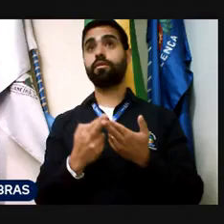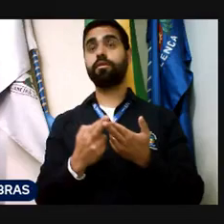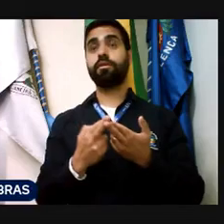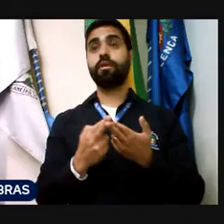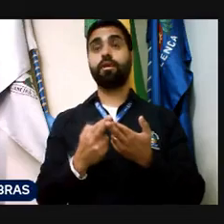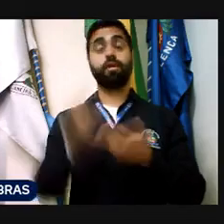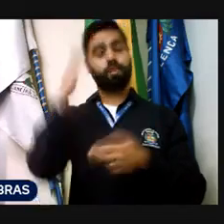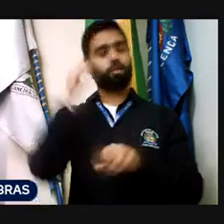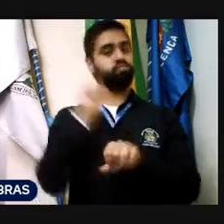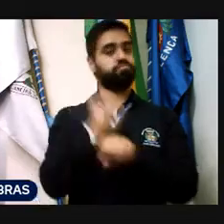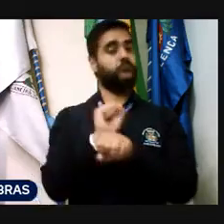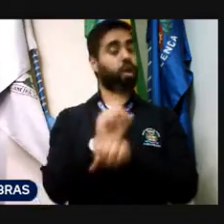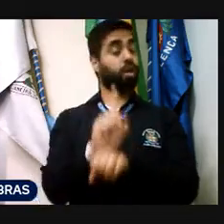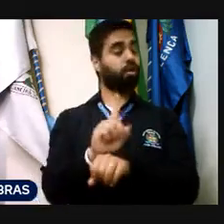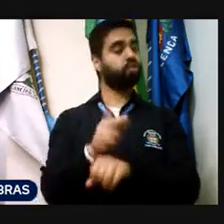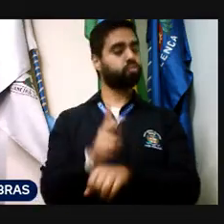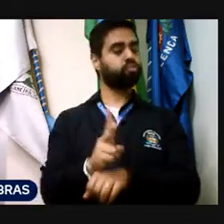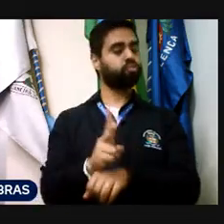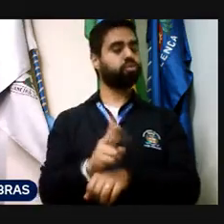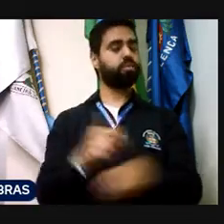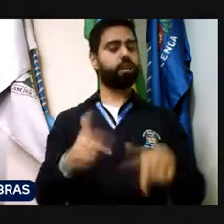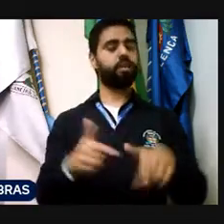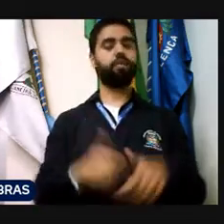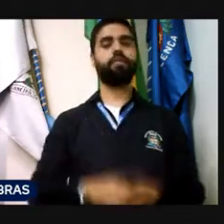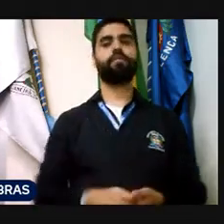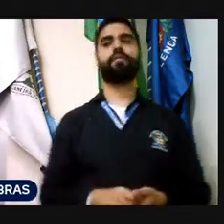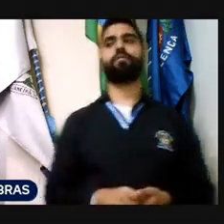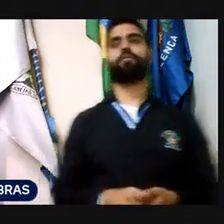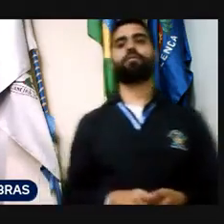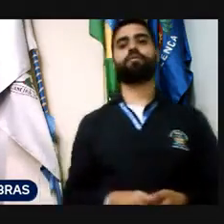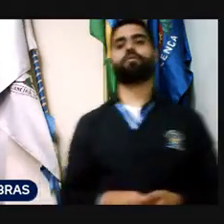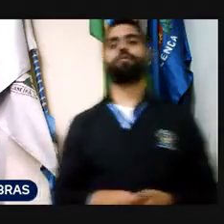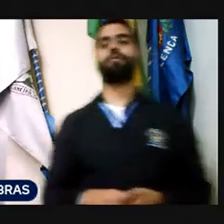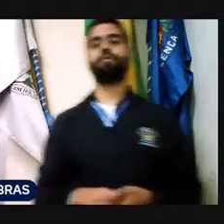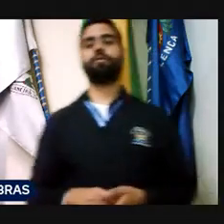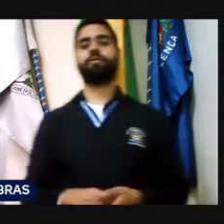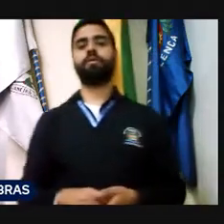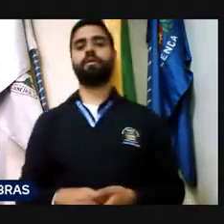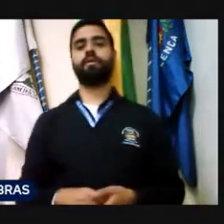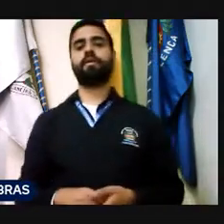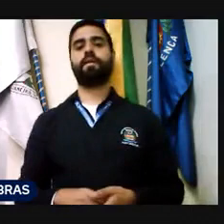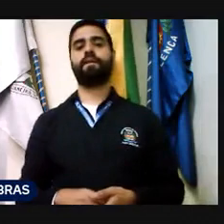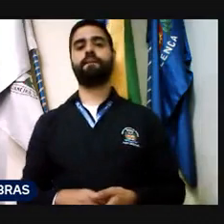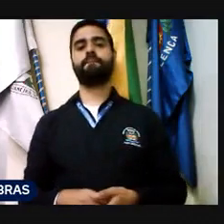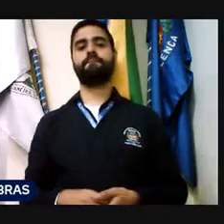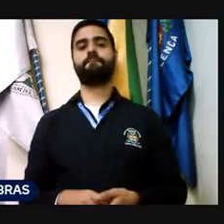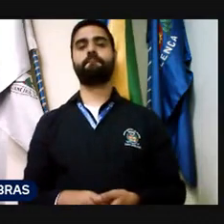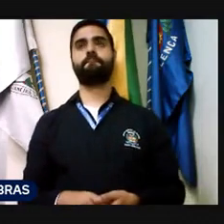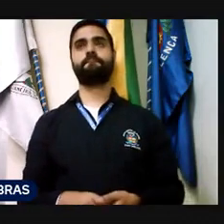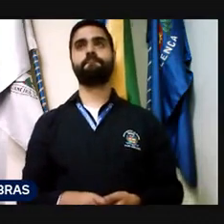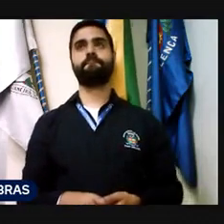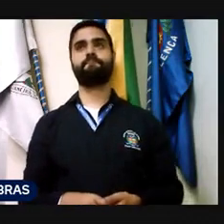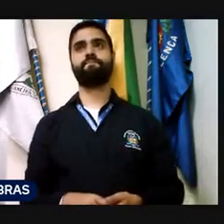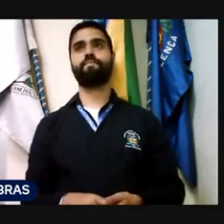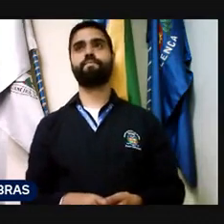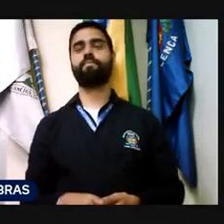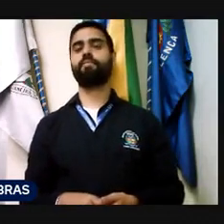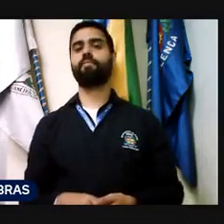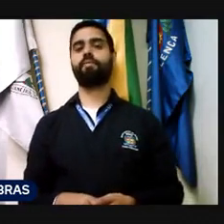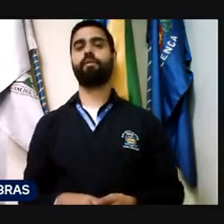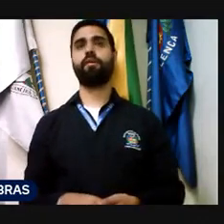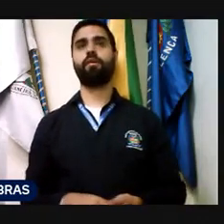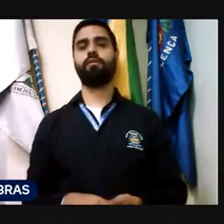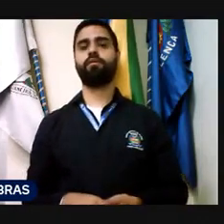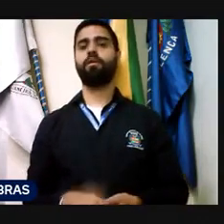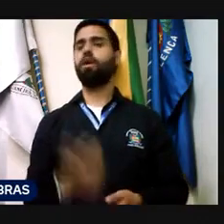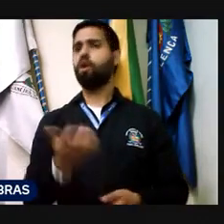parado. Então, me sinto muito honrado. Vamos lá, quero logo de início parabenizar